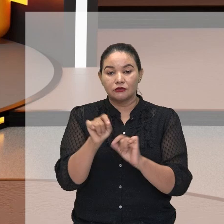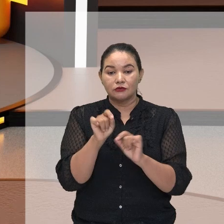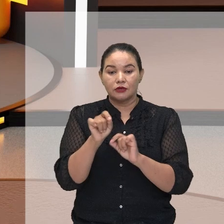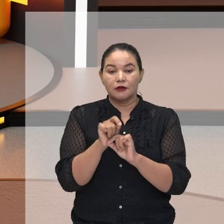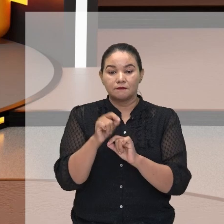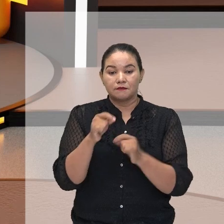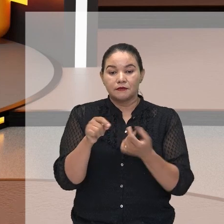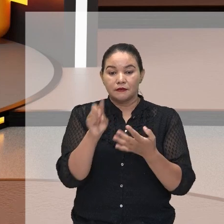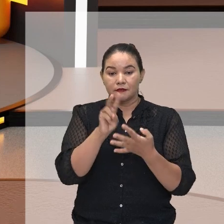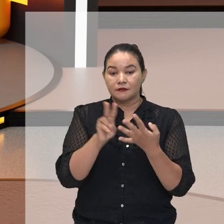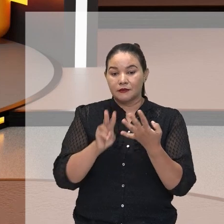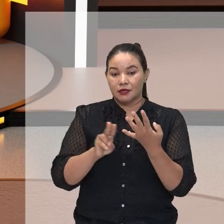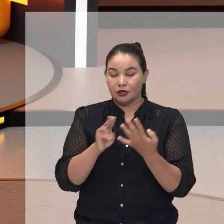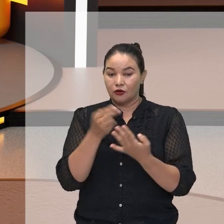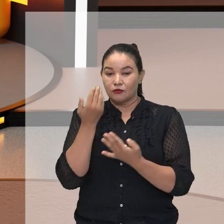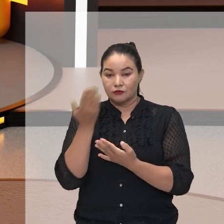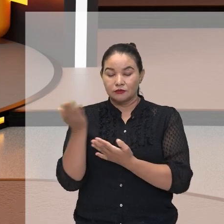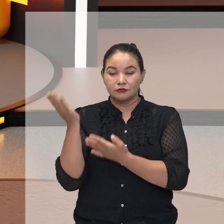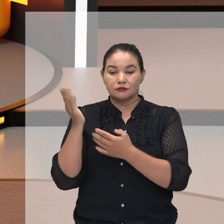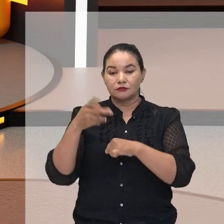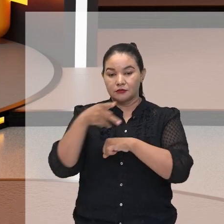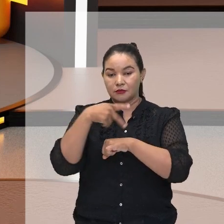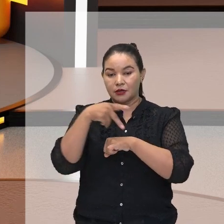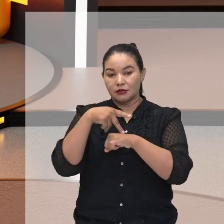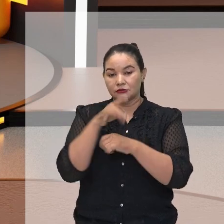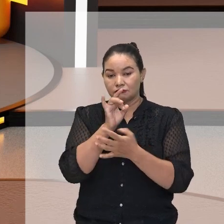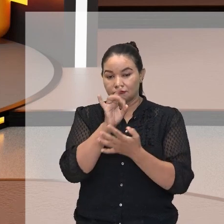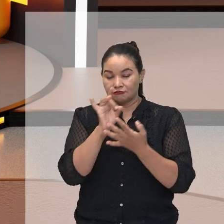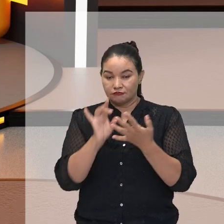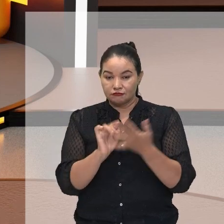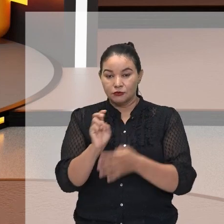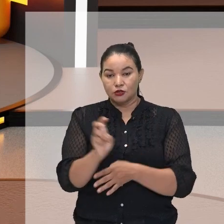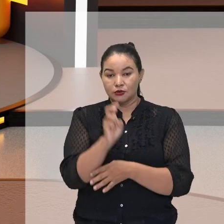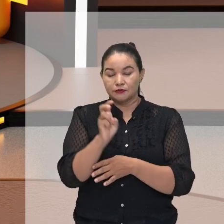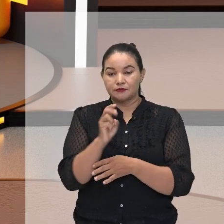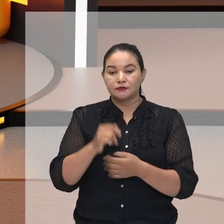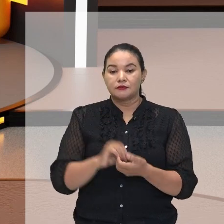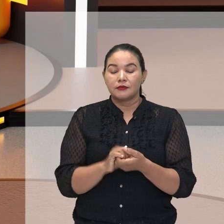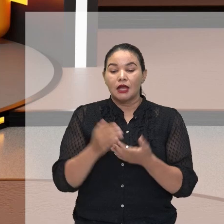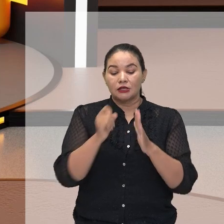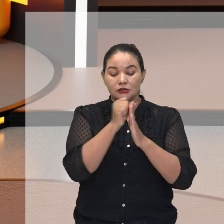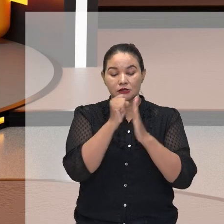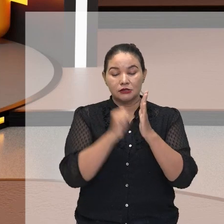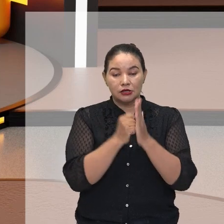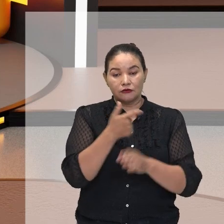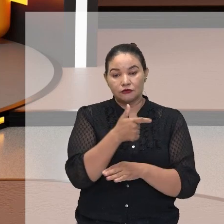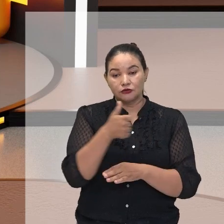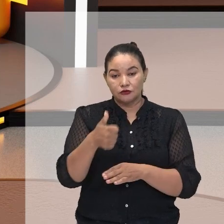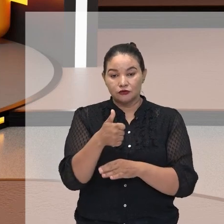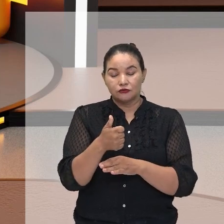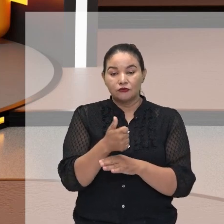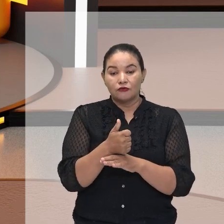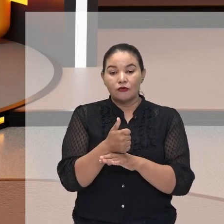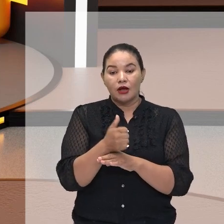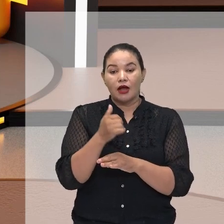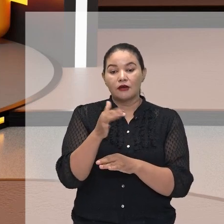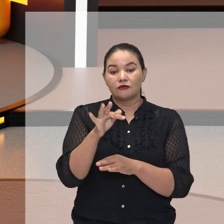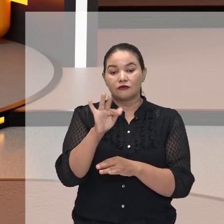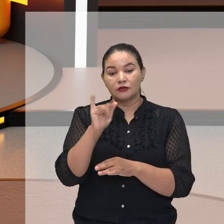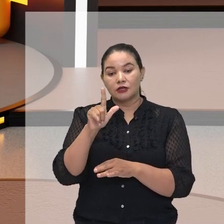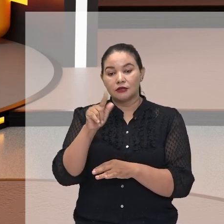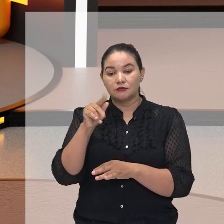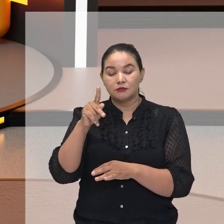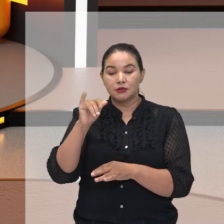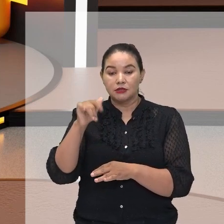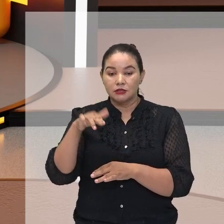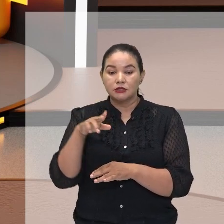Tailândia, à Malásia, né? E Indonésia. E já no século 21, Filipinas e o Vietnã acabaram aí apresentando um